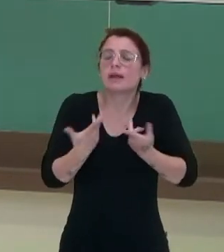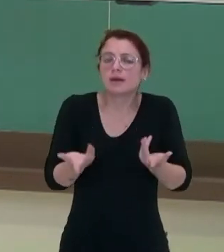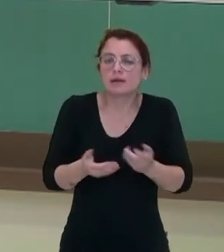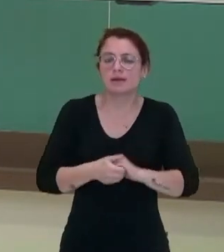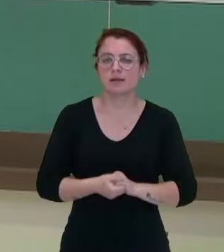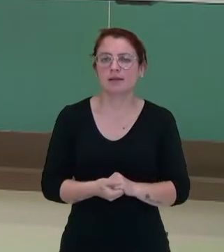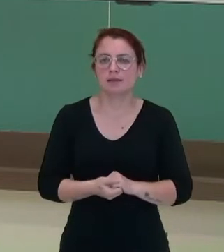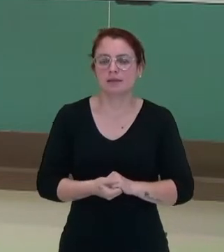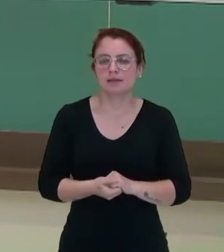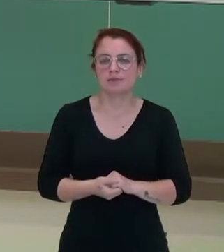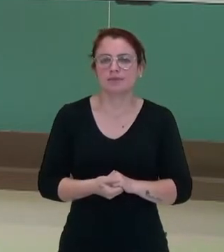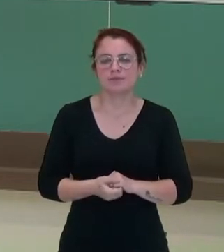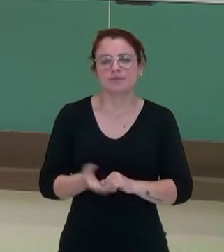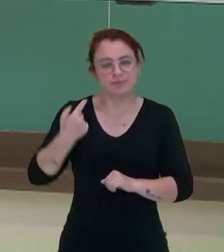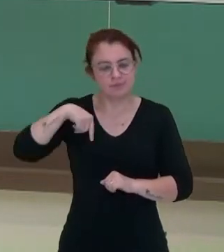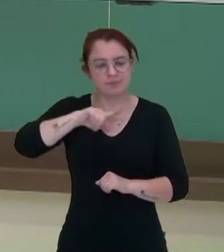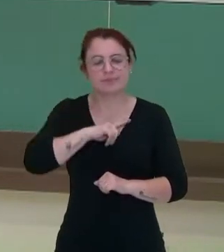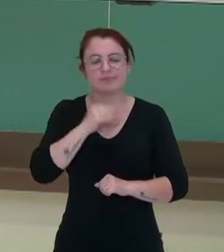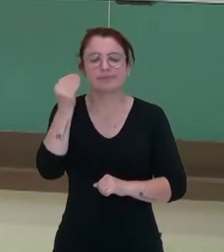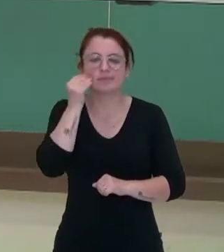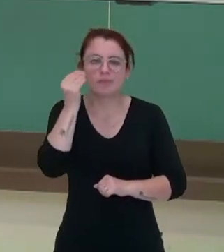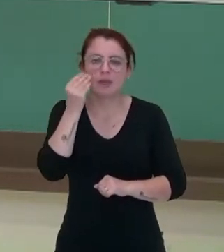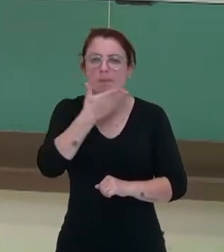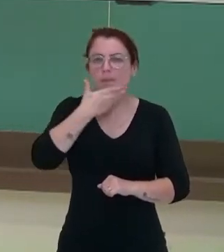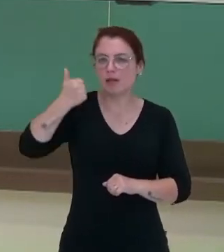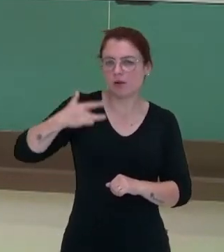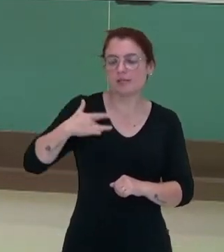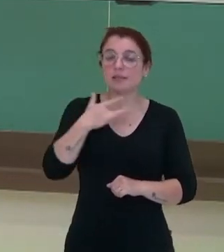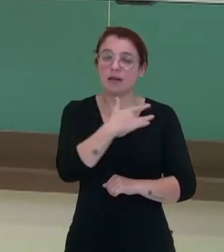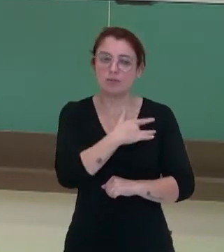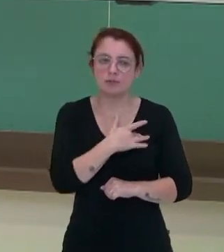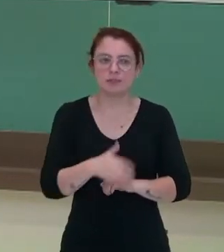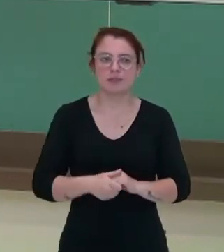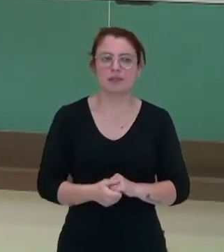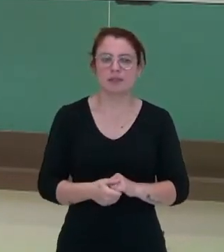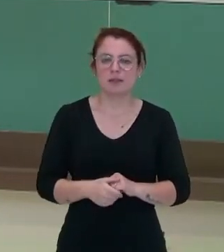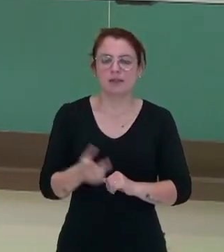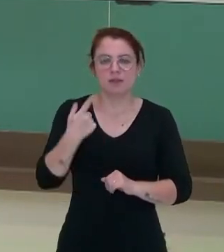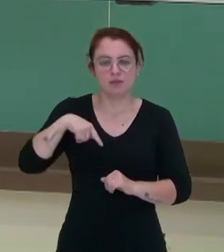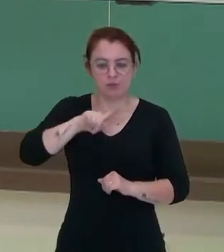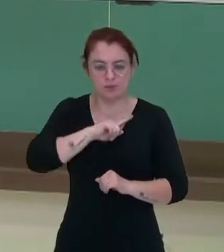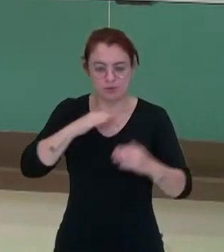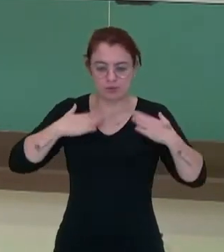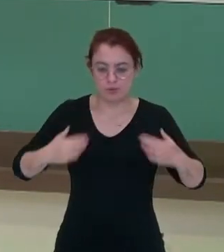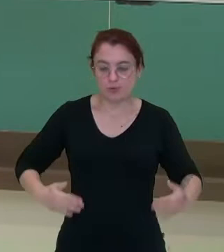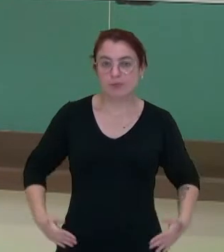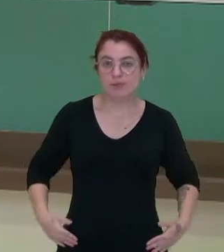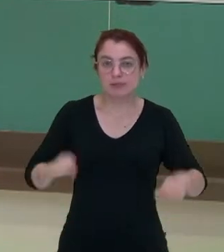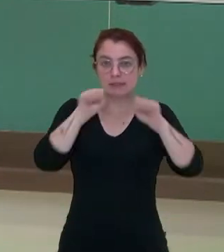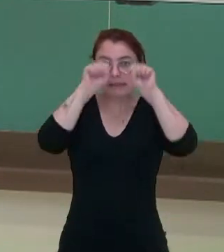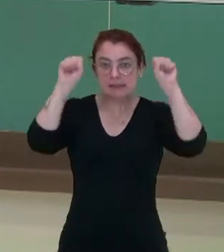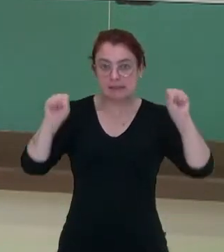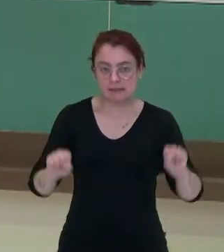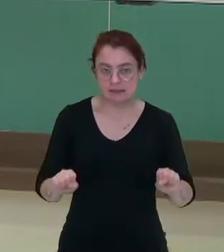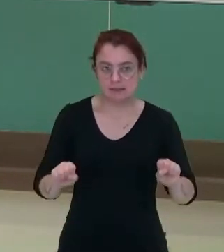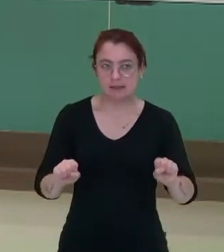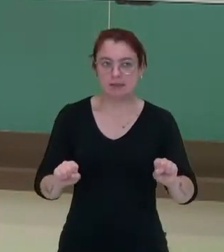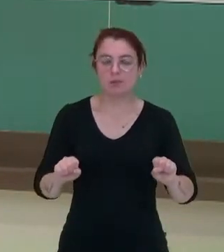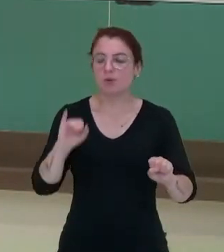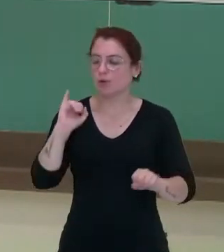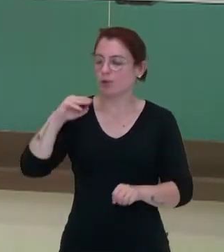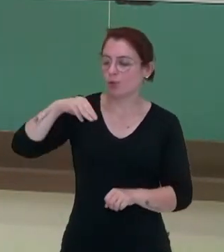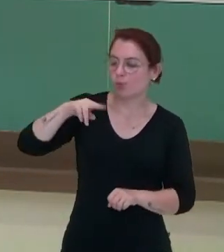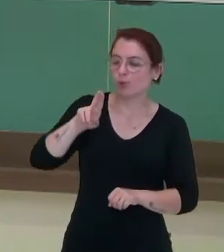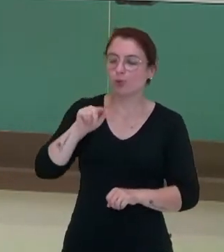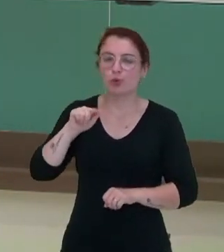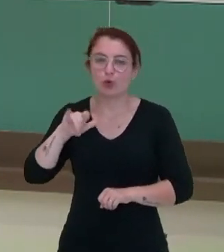atividades físicas em prol da nossa saúde, né? Para que o nosso sistema, por exemplo, imunológico,